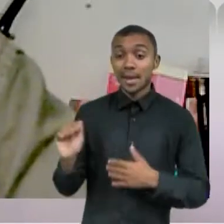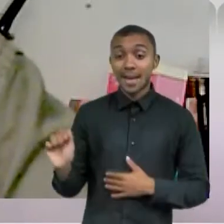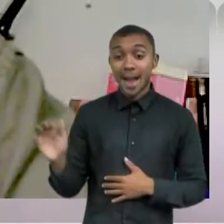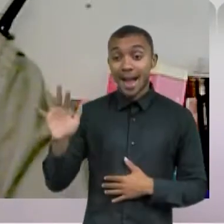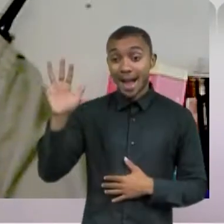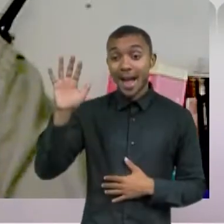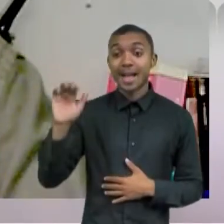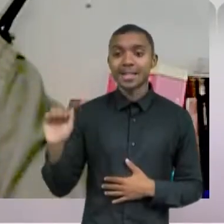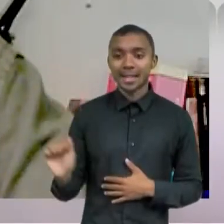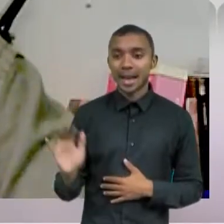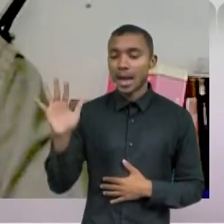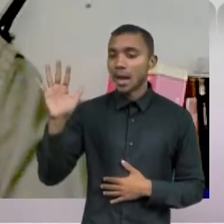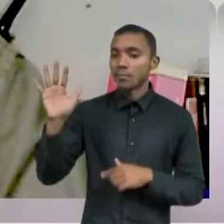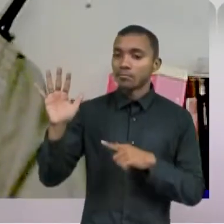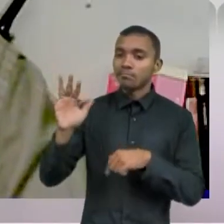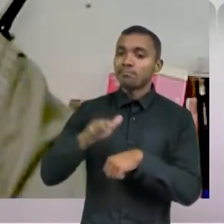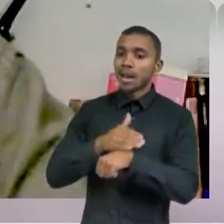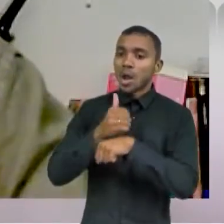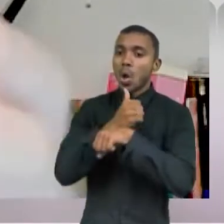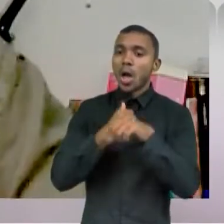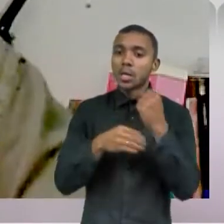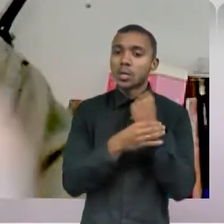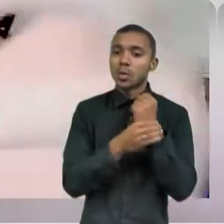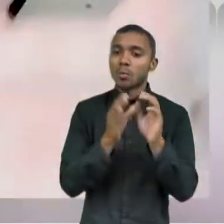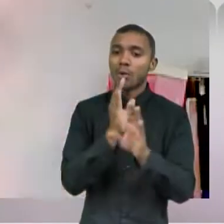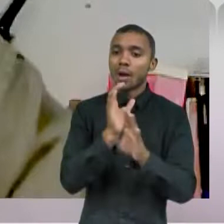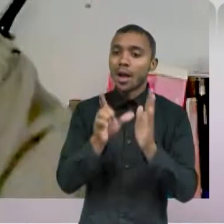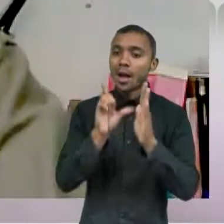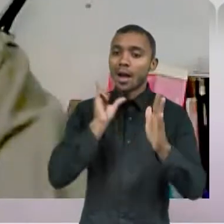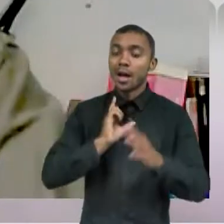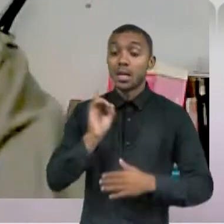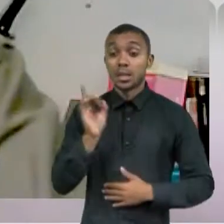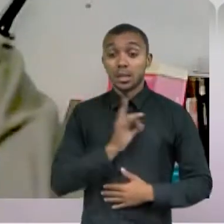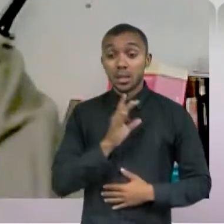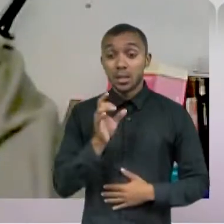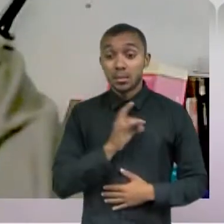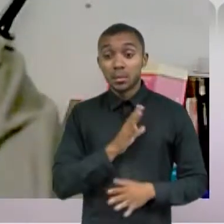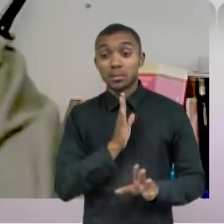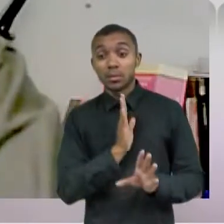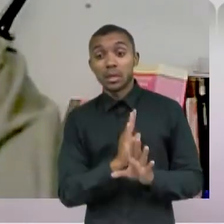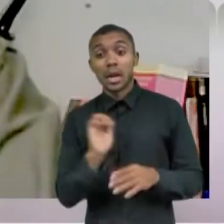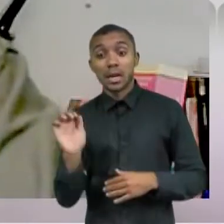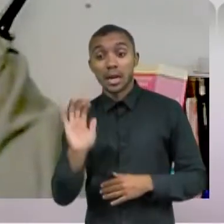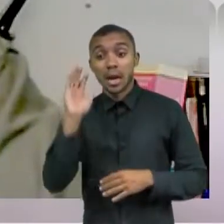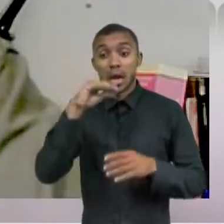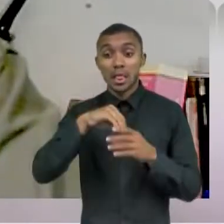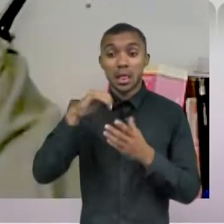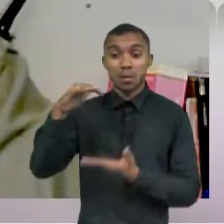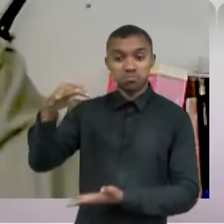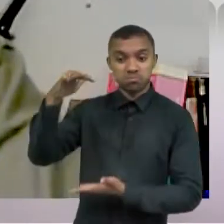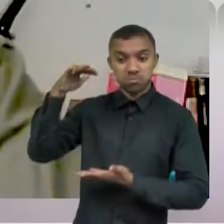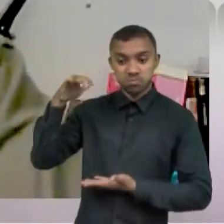gás era algo seguro, que na época havia todo um temor pelo grau